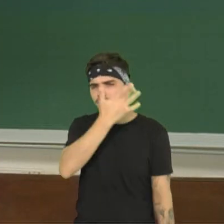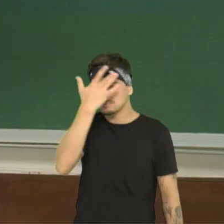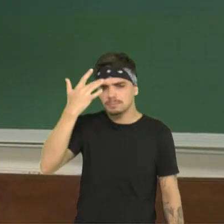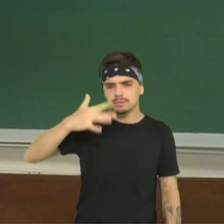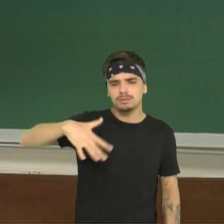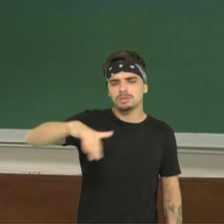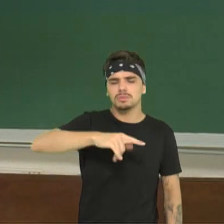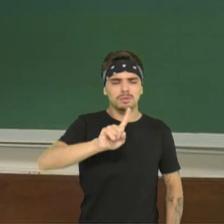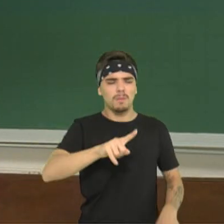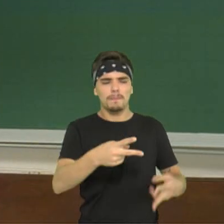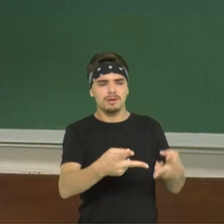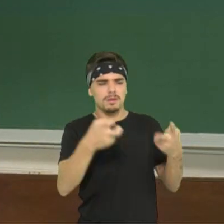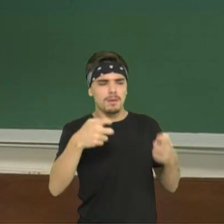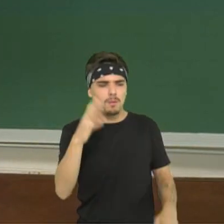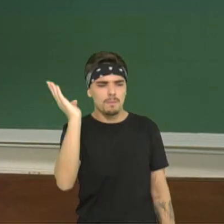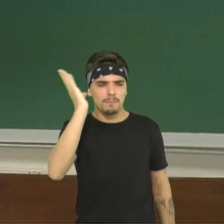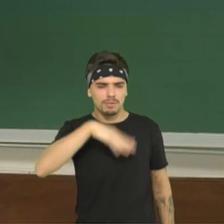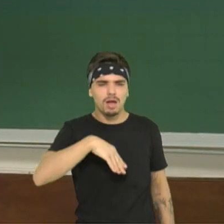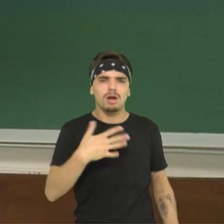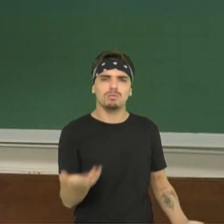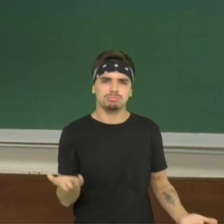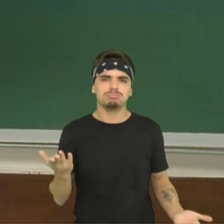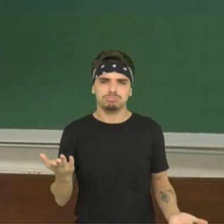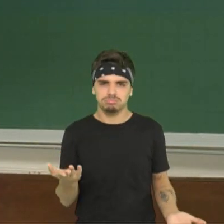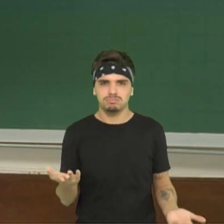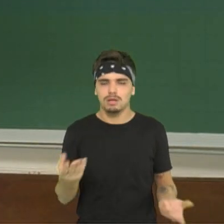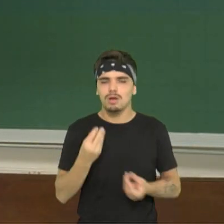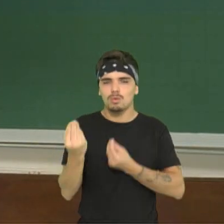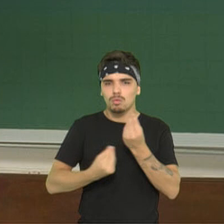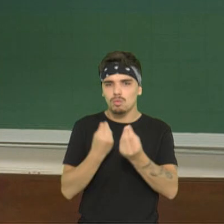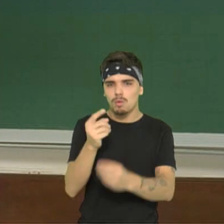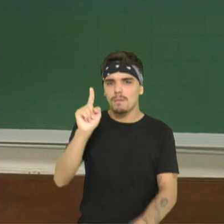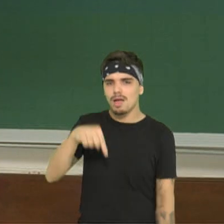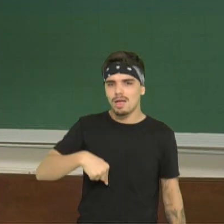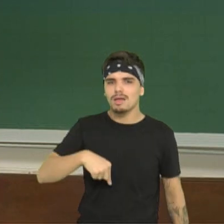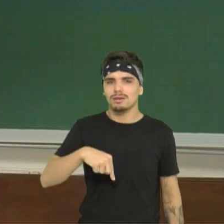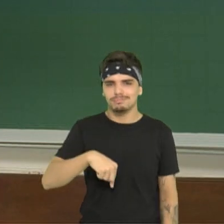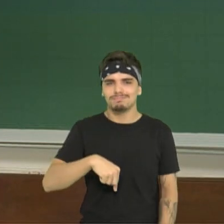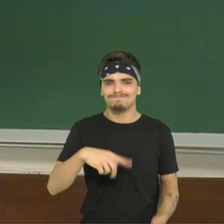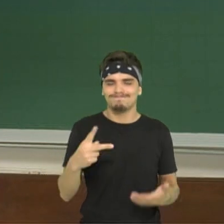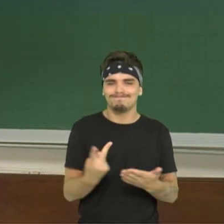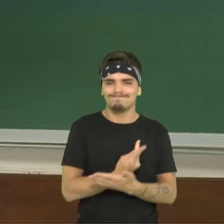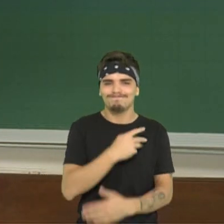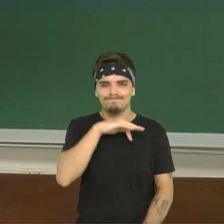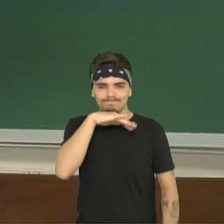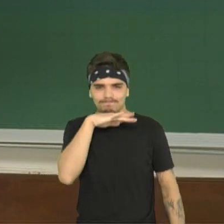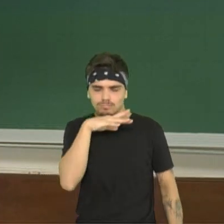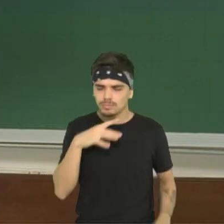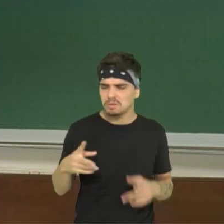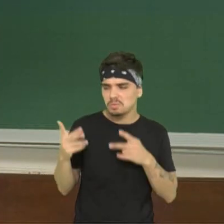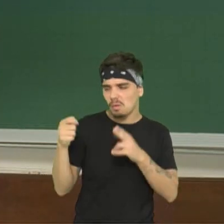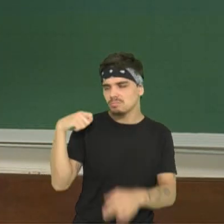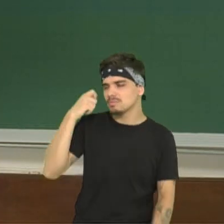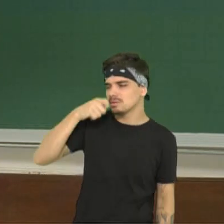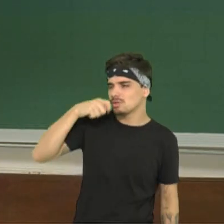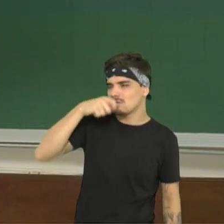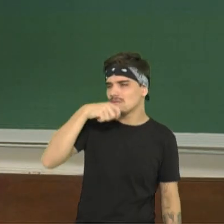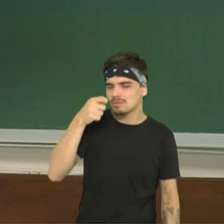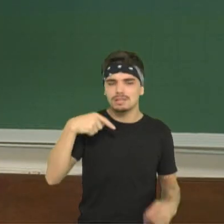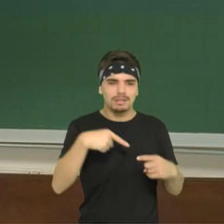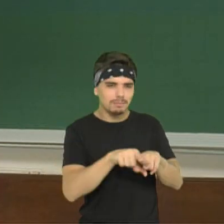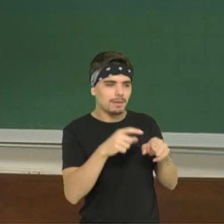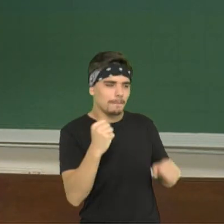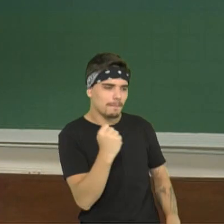da maldade daquele ato, sem se dar conta de como aquilo era cruel, tá? Assim como eles escovavam os dentes, eles também